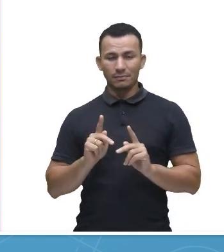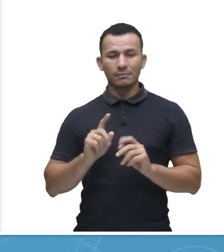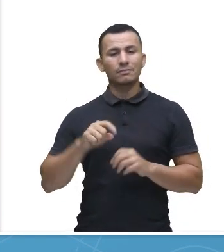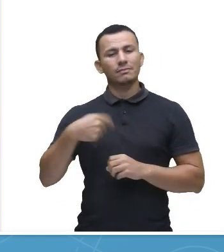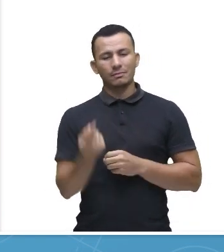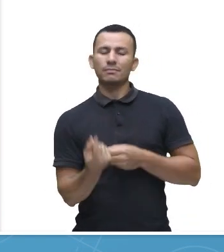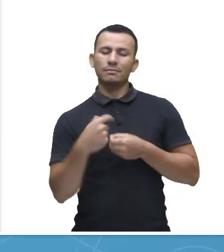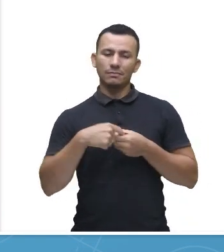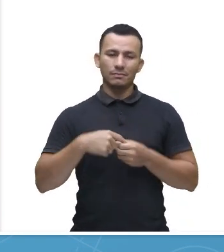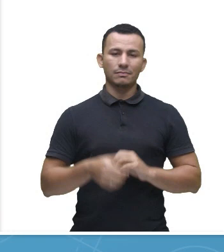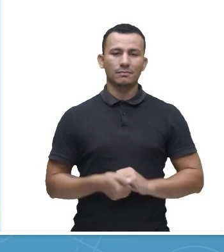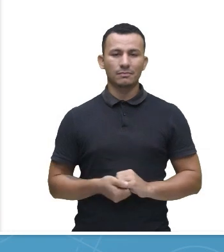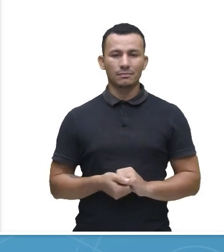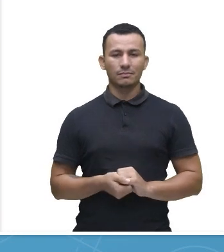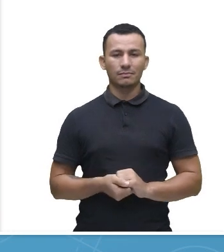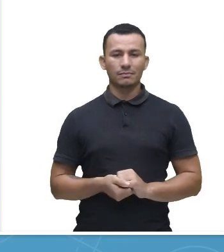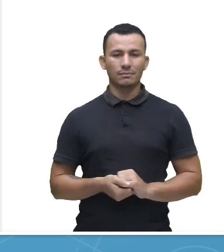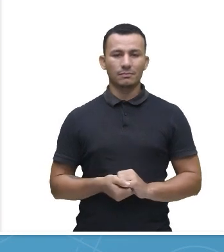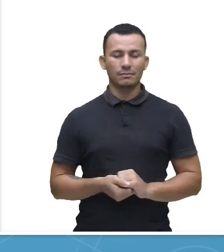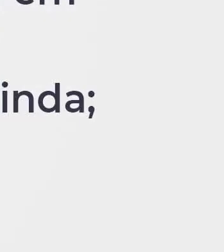Daqui a pouco a gente retorna.